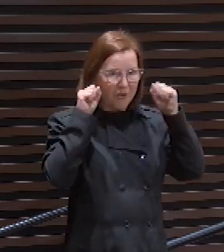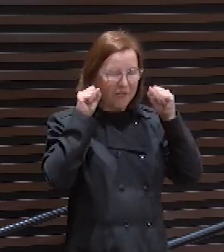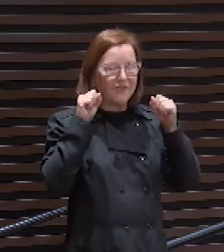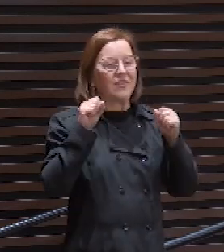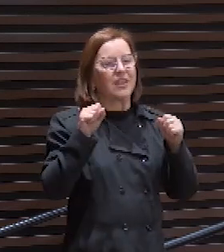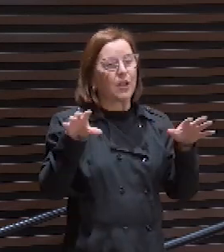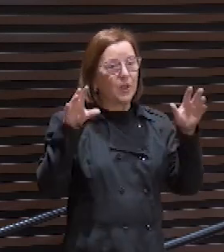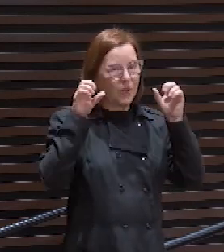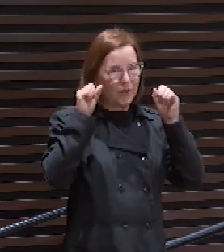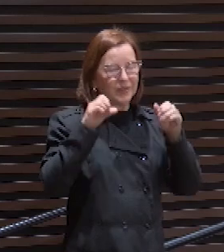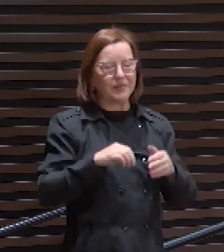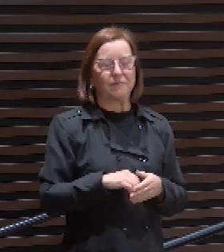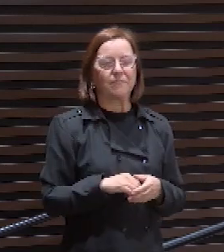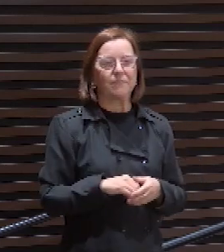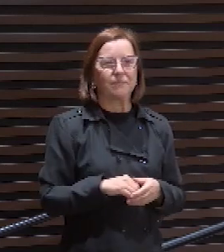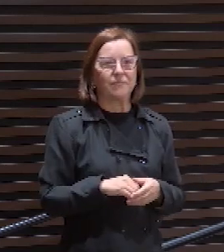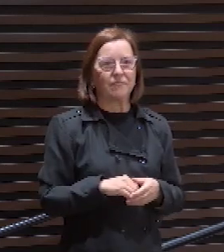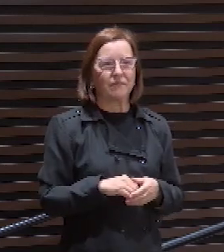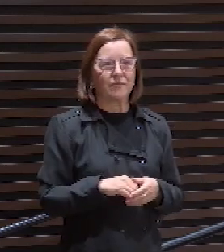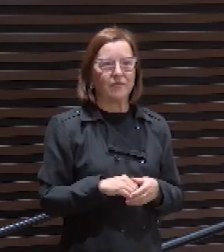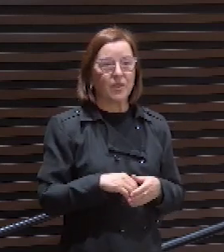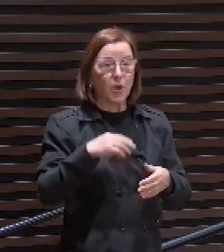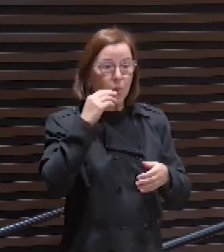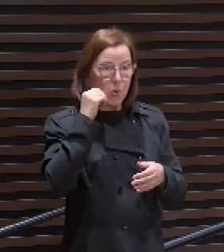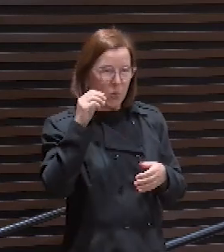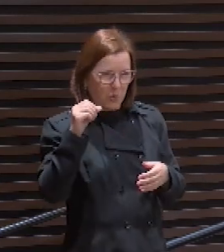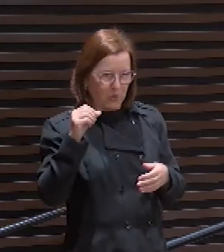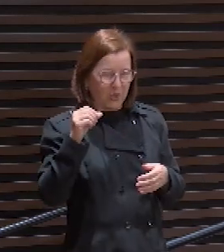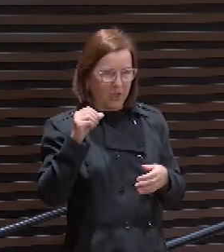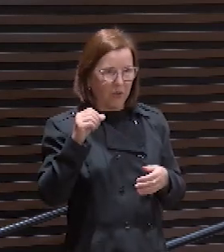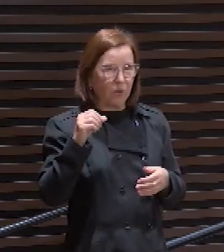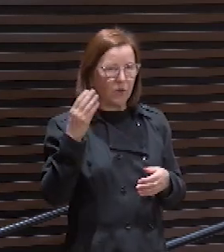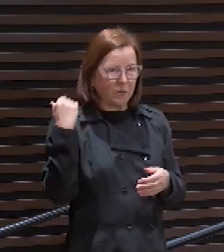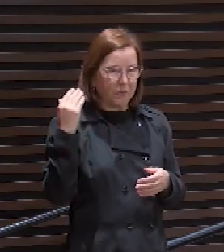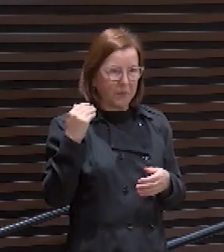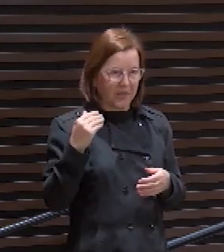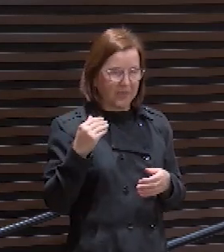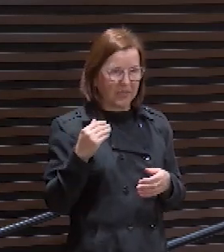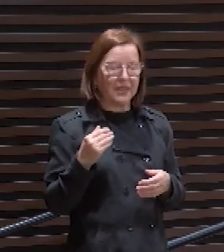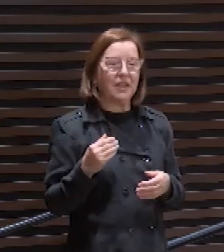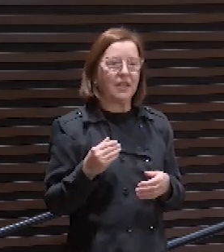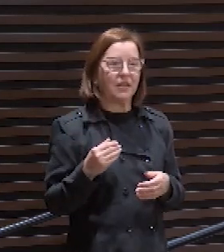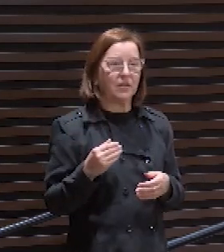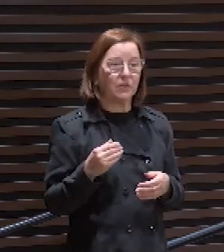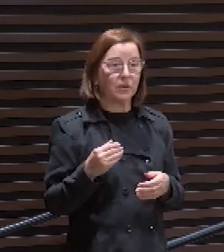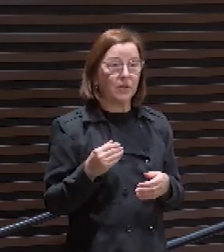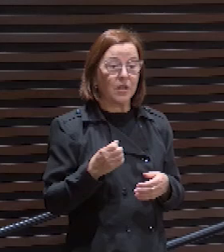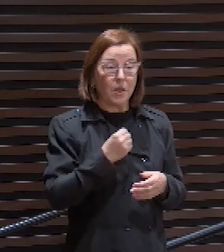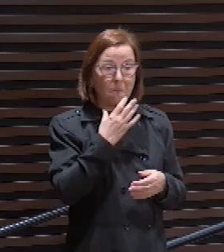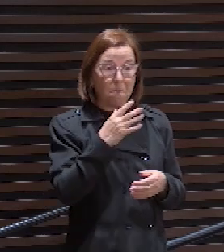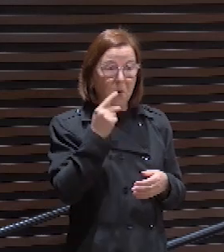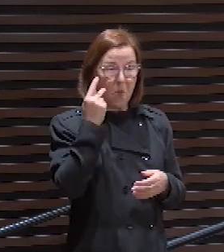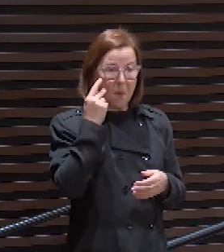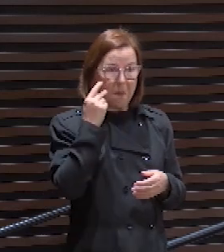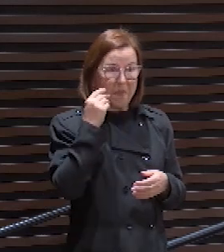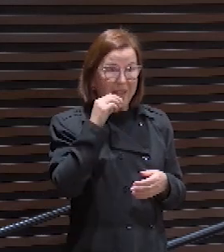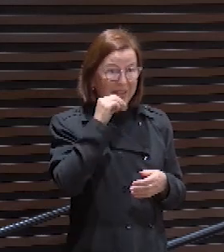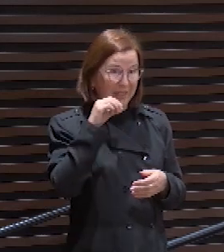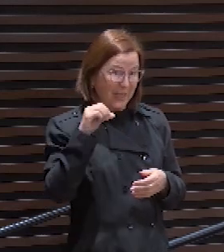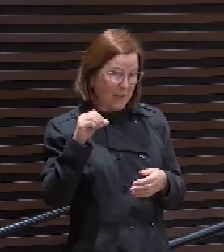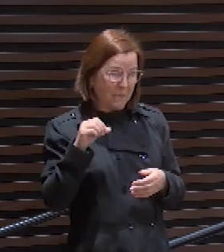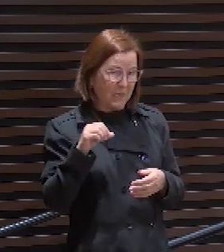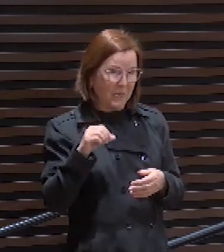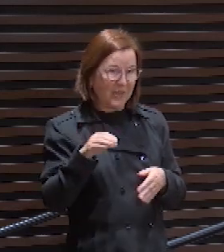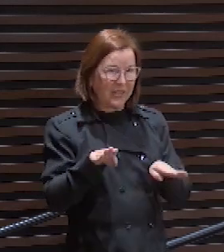Jesus era valioso não só como tempero, mas também como conservante. Se perdesse seu sabor,